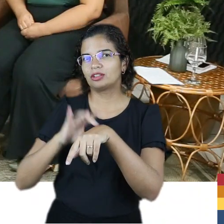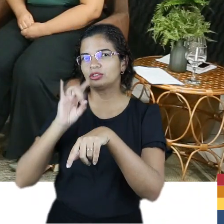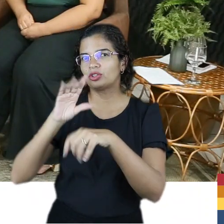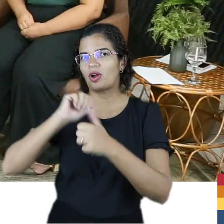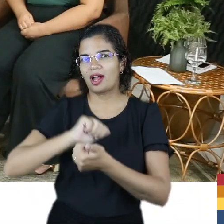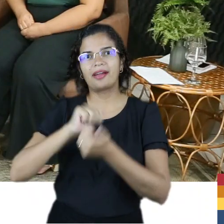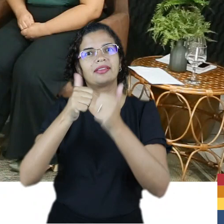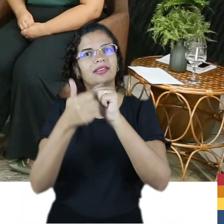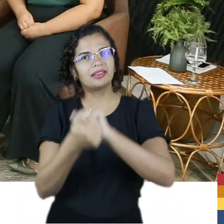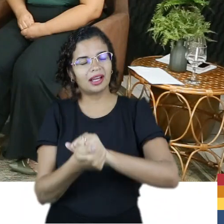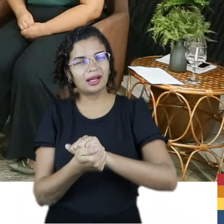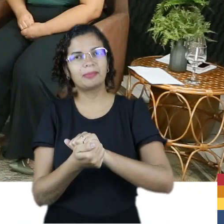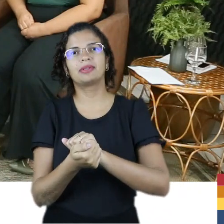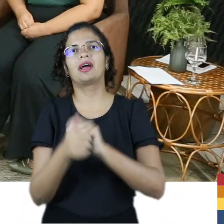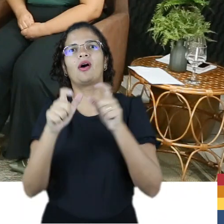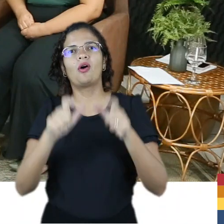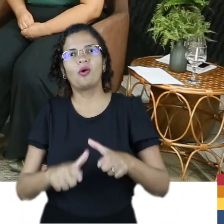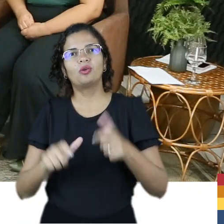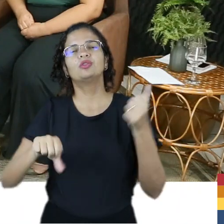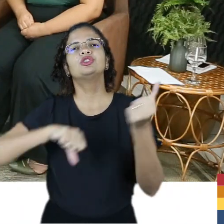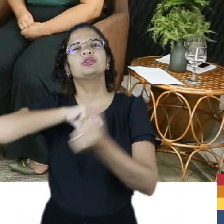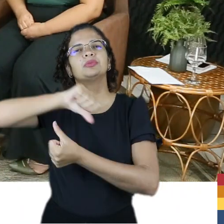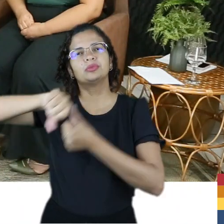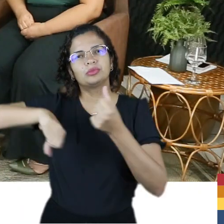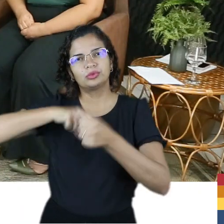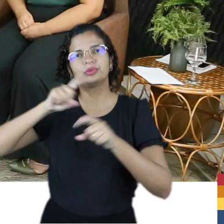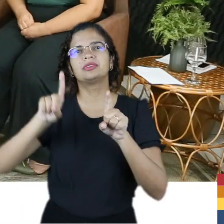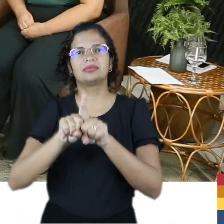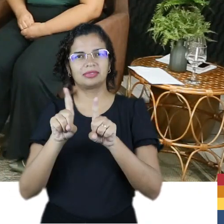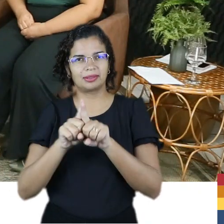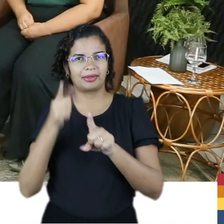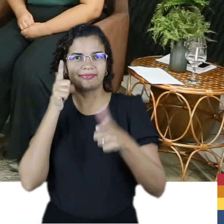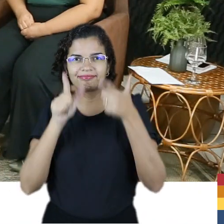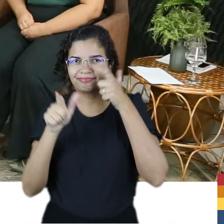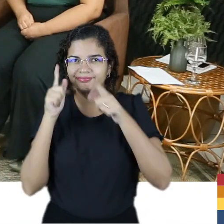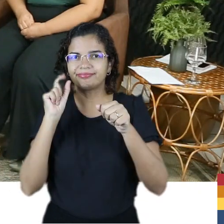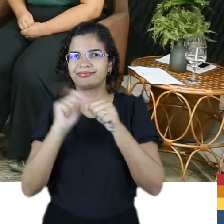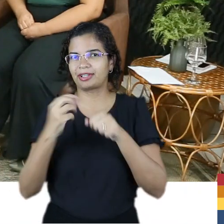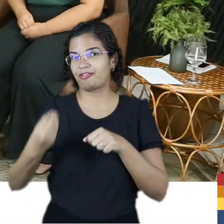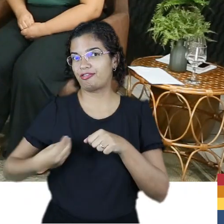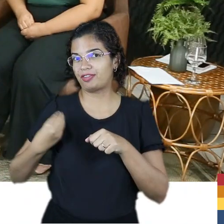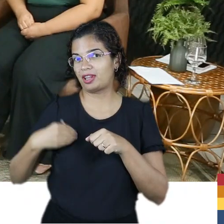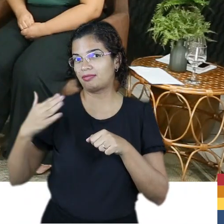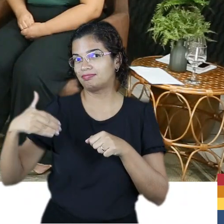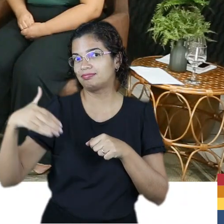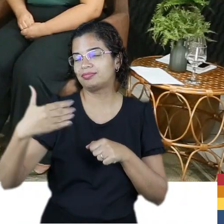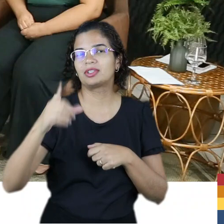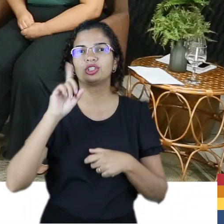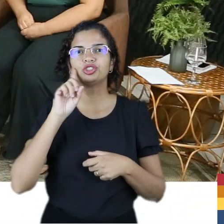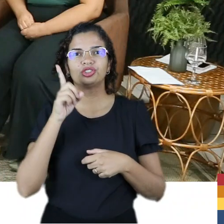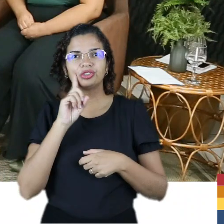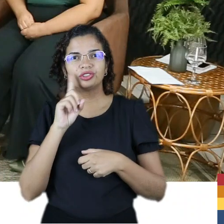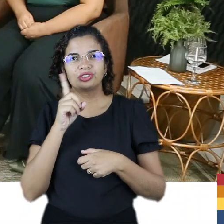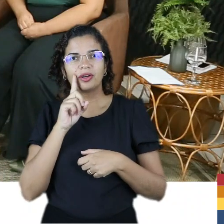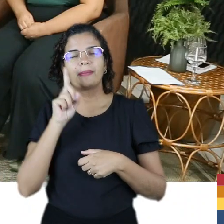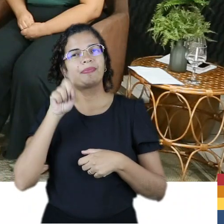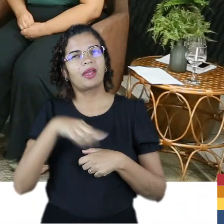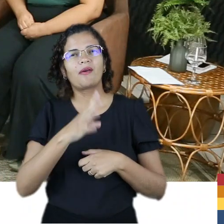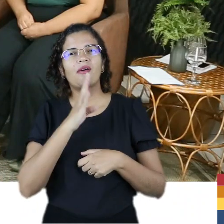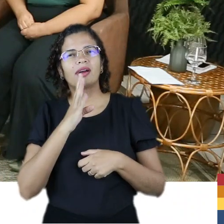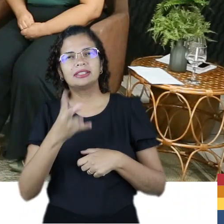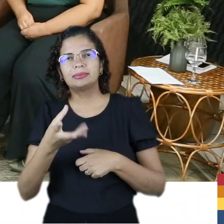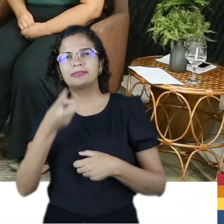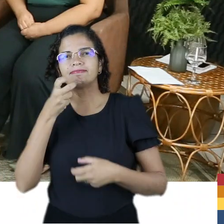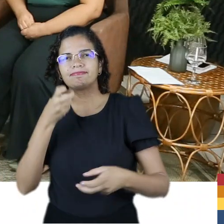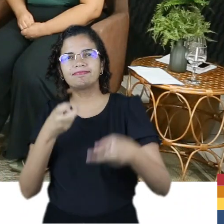marxiana o trabalho é uma característica essencial pois através dele o ser humano ele transforma a natureza e